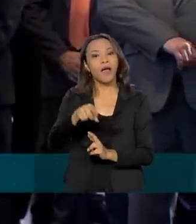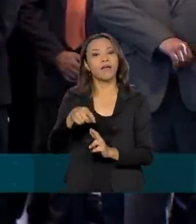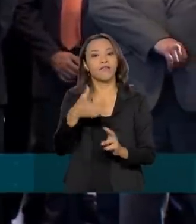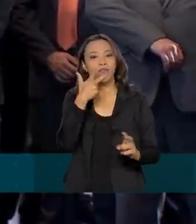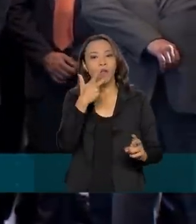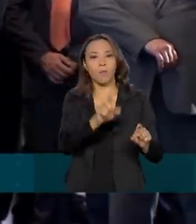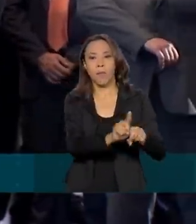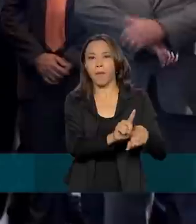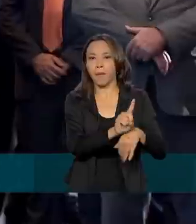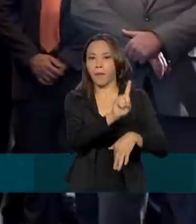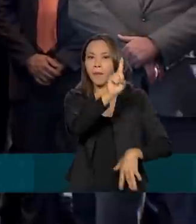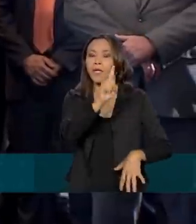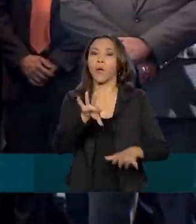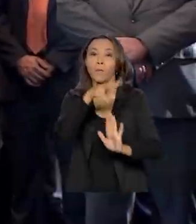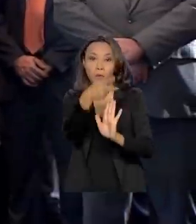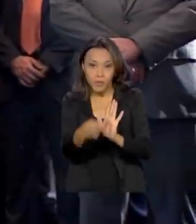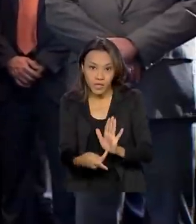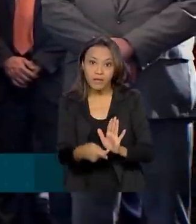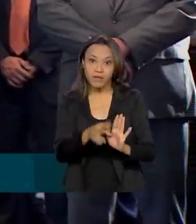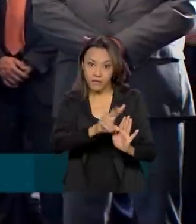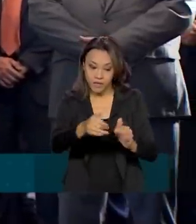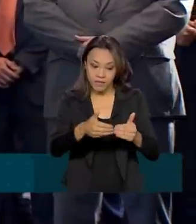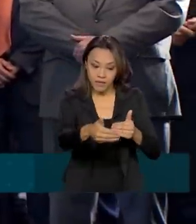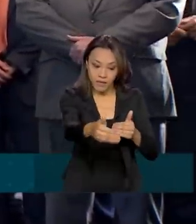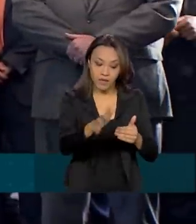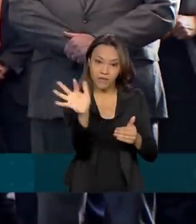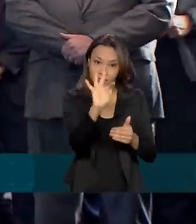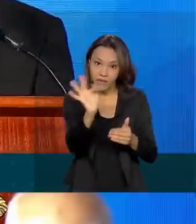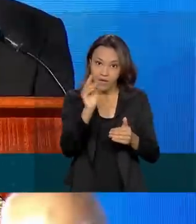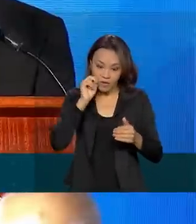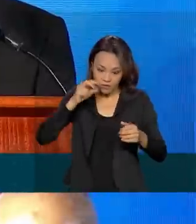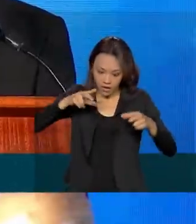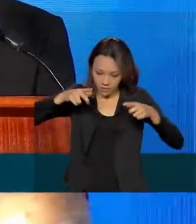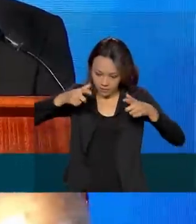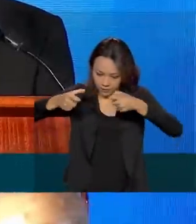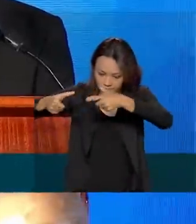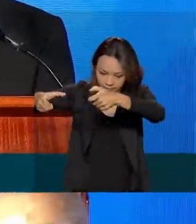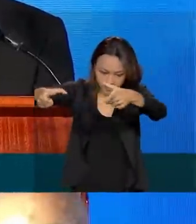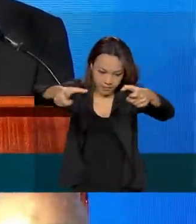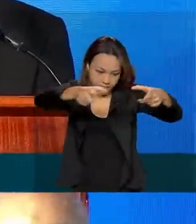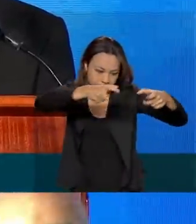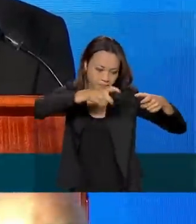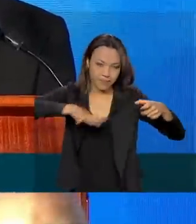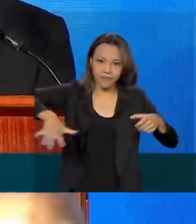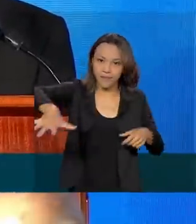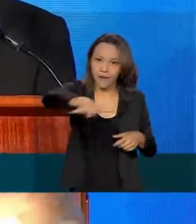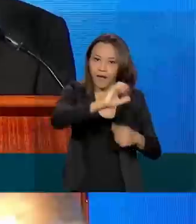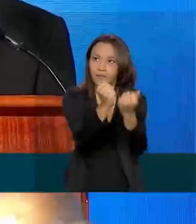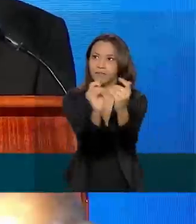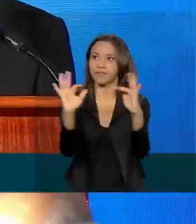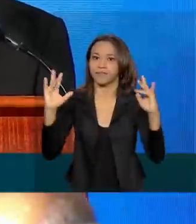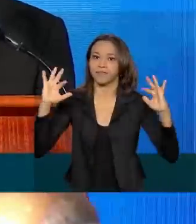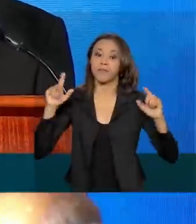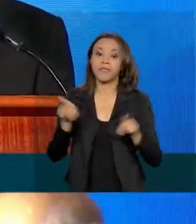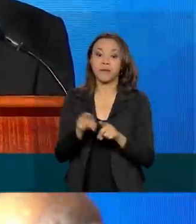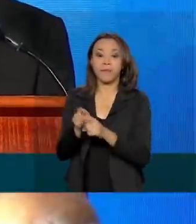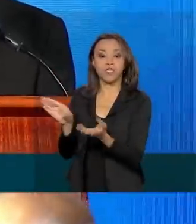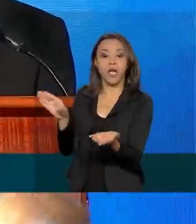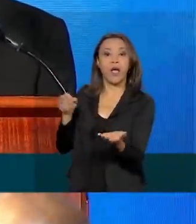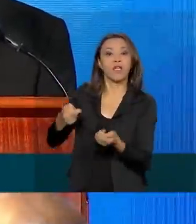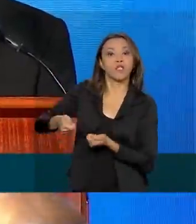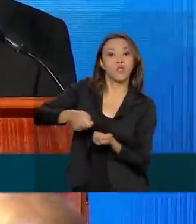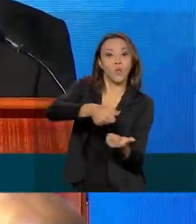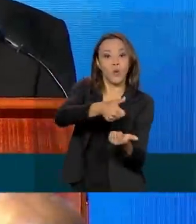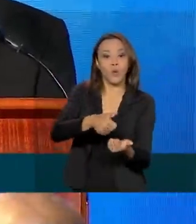que deve ser lançado em fevereiro e vai monitorar o bioma da Região também lembrou que a Índia já doou cinco milhões de vacinas